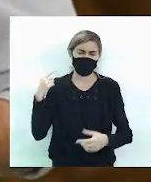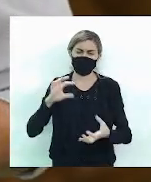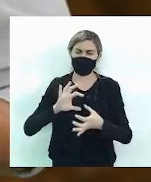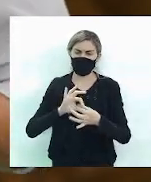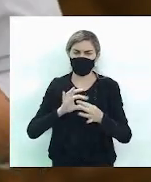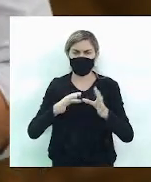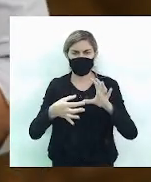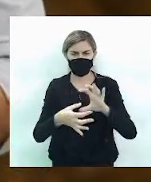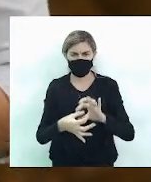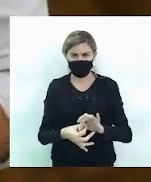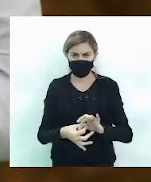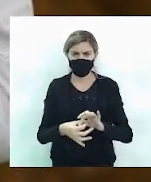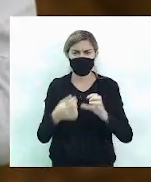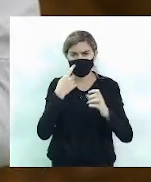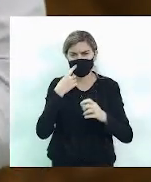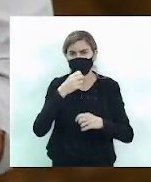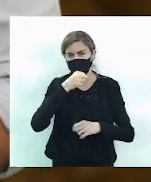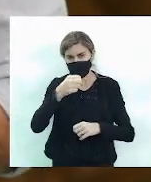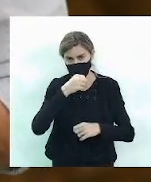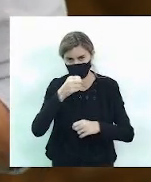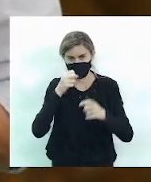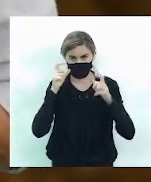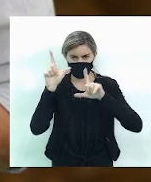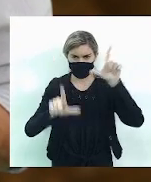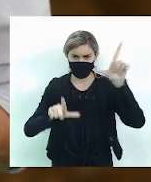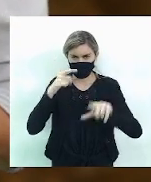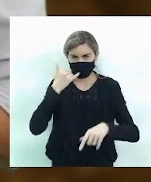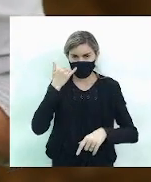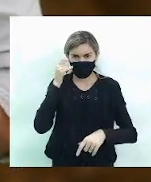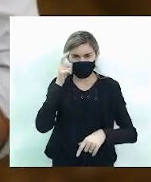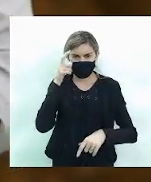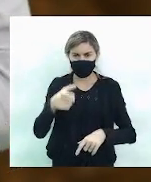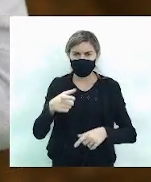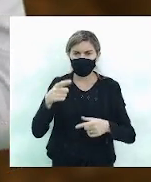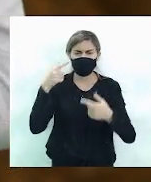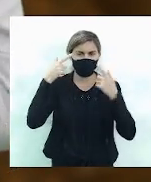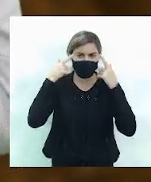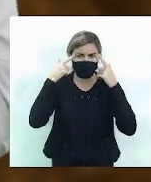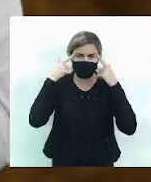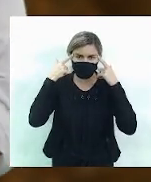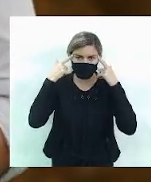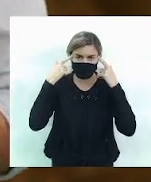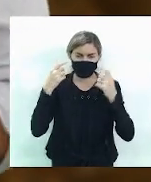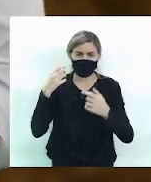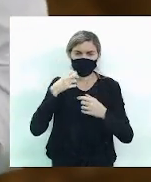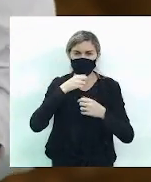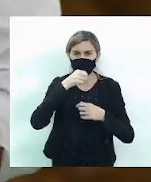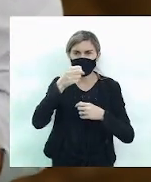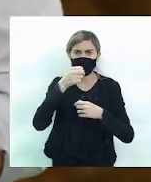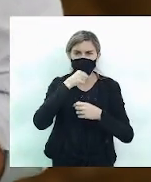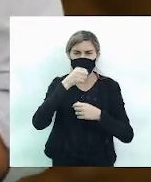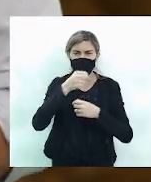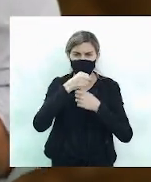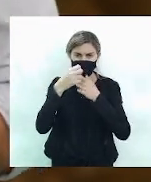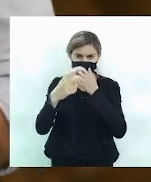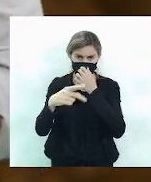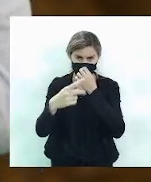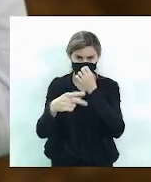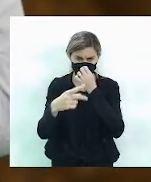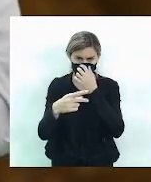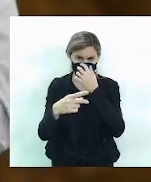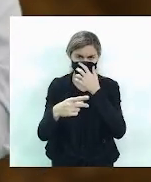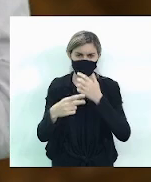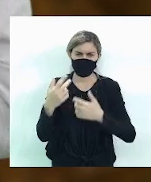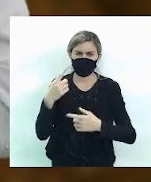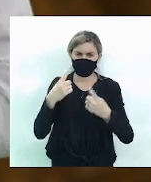Olimpíada, eu vi uma matéria interessante também de uma japonesa cantando lá, né,